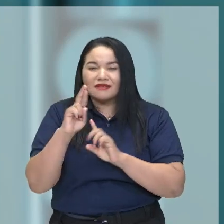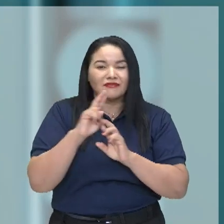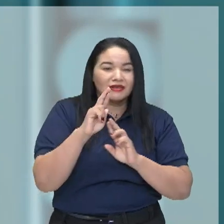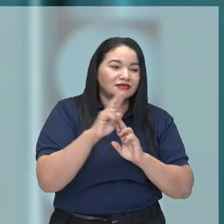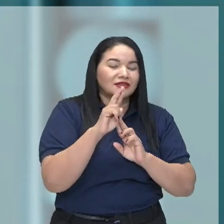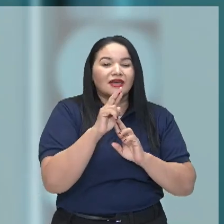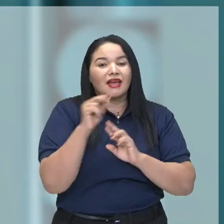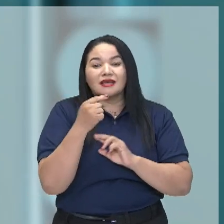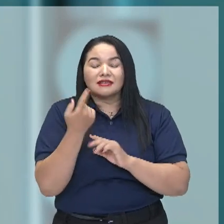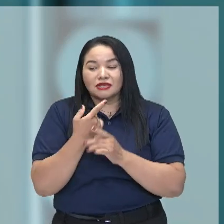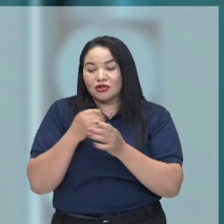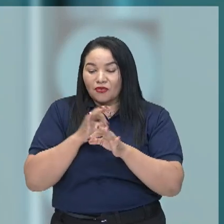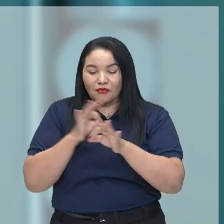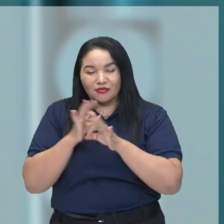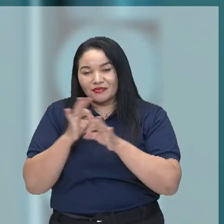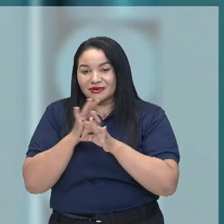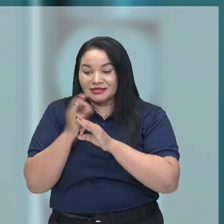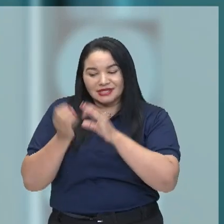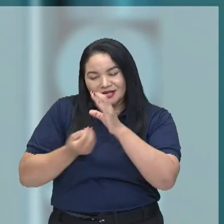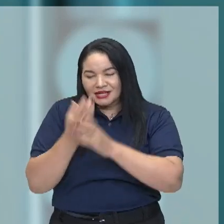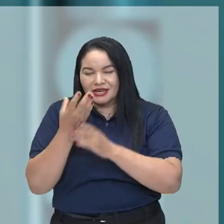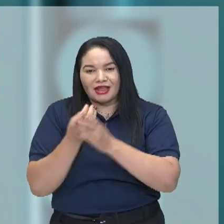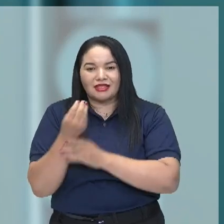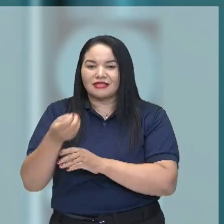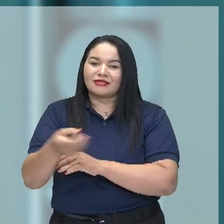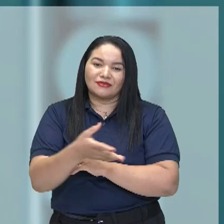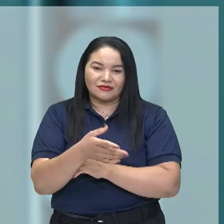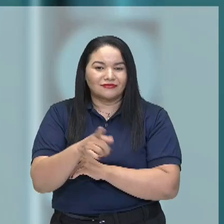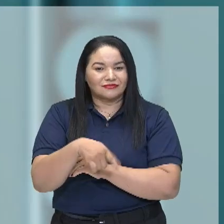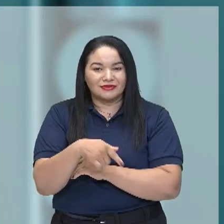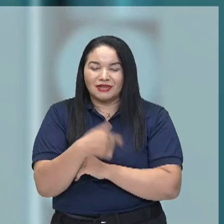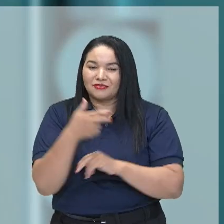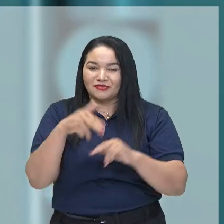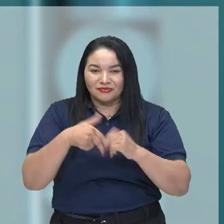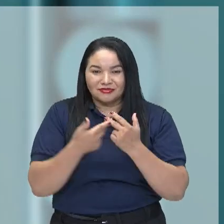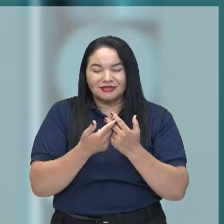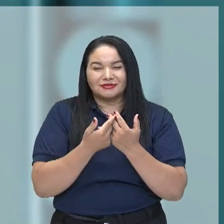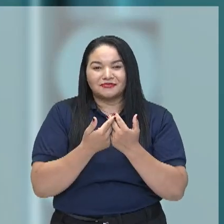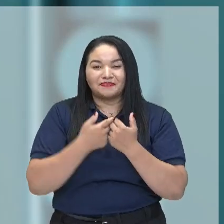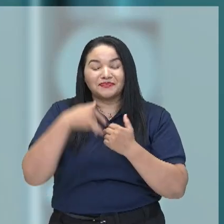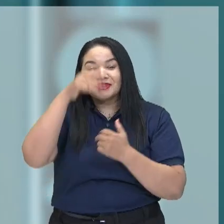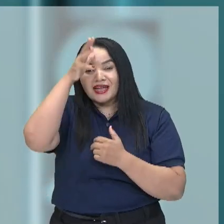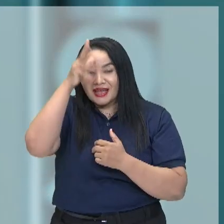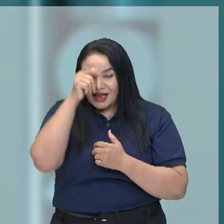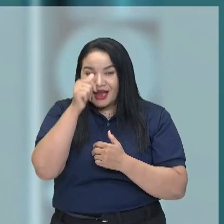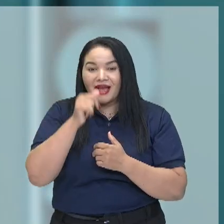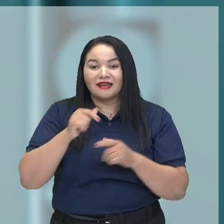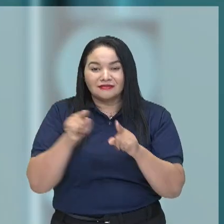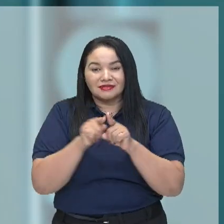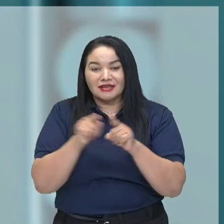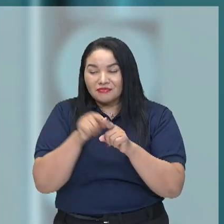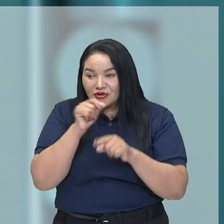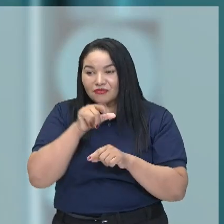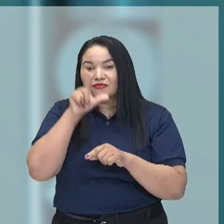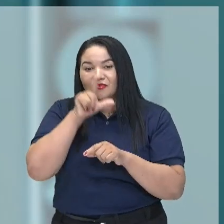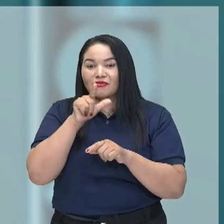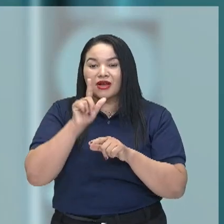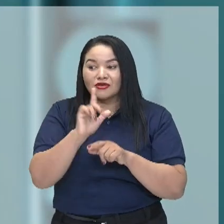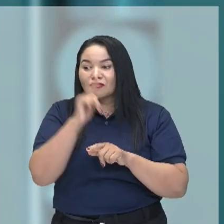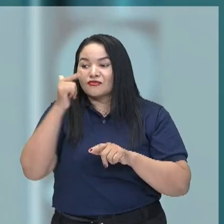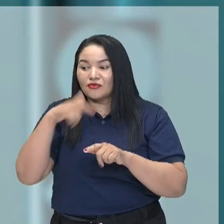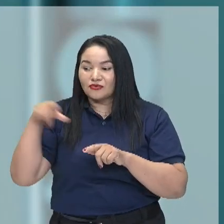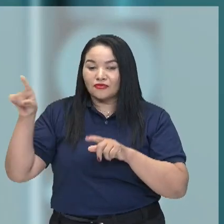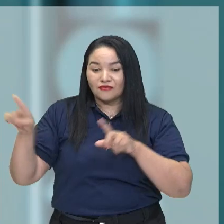para criar algo novo a partir desses outros galos, desses outros artistas, para que eu faça algo bonito, uma pintura,